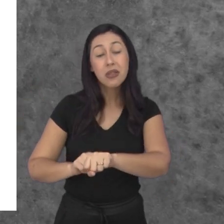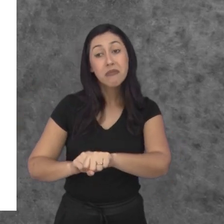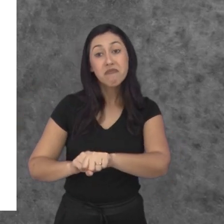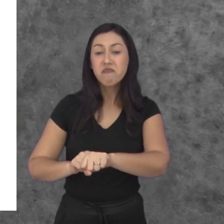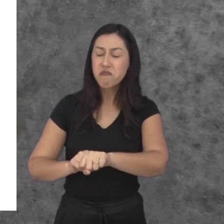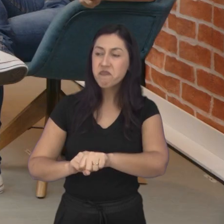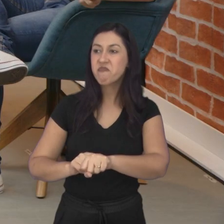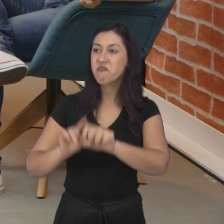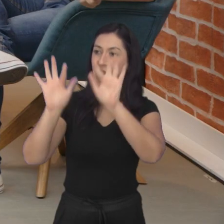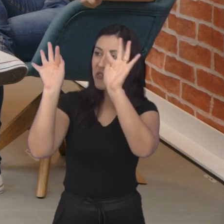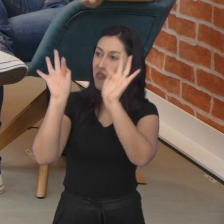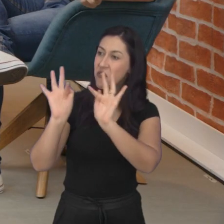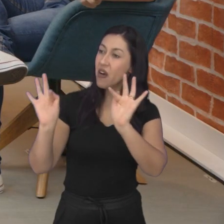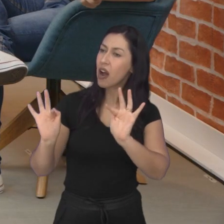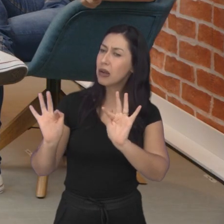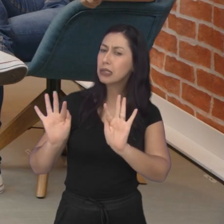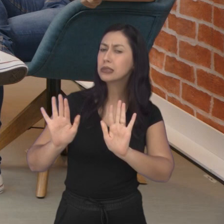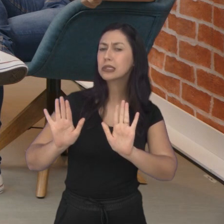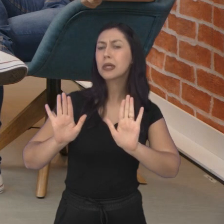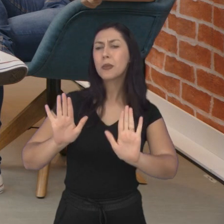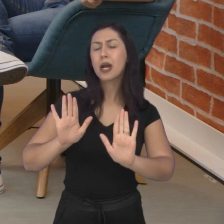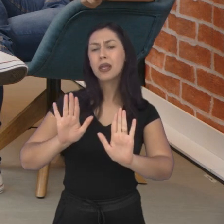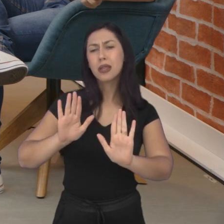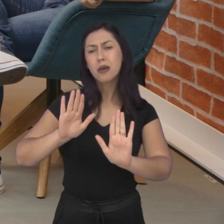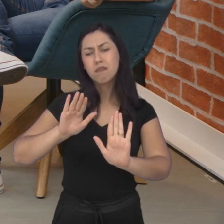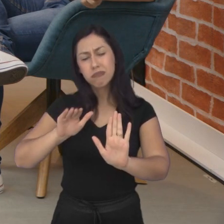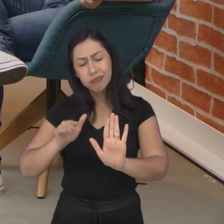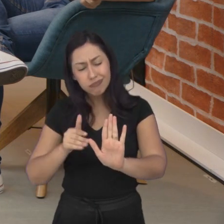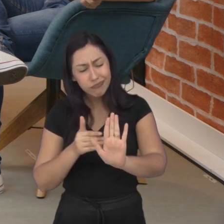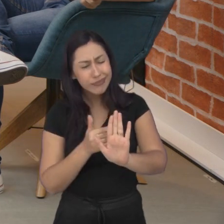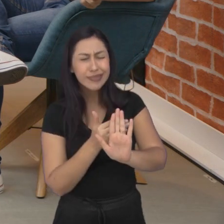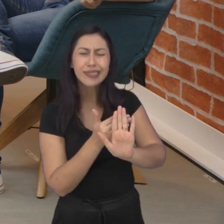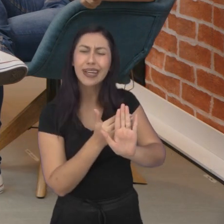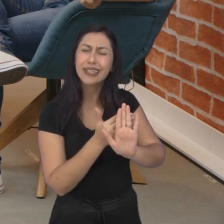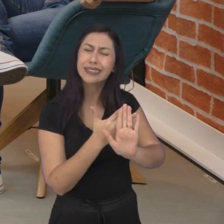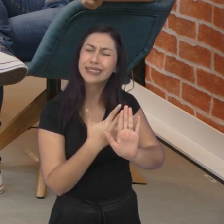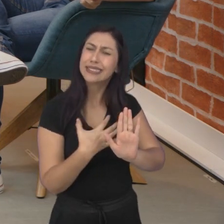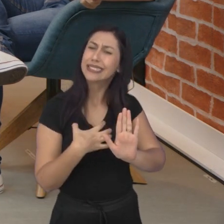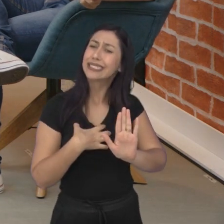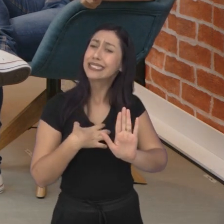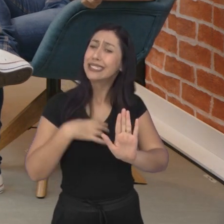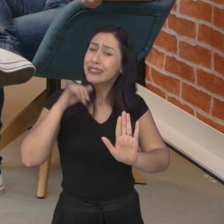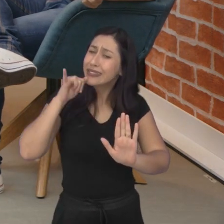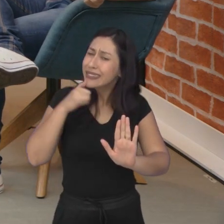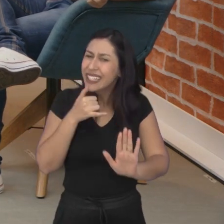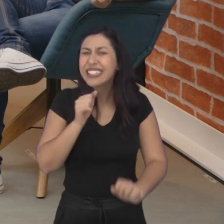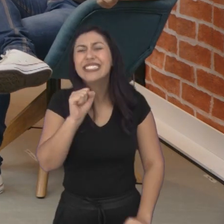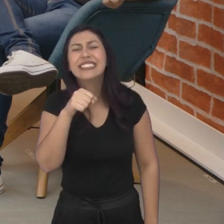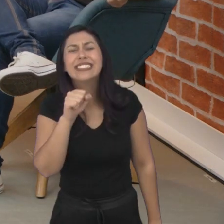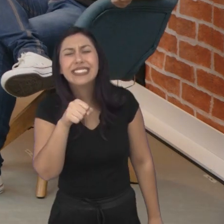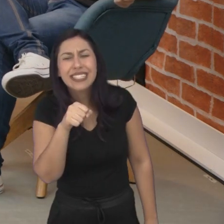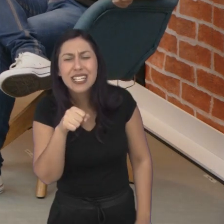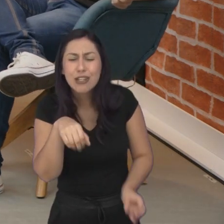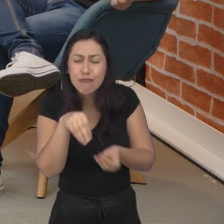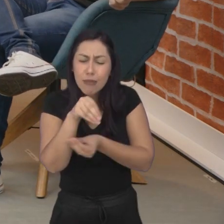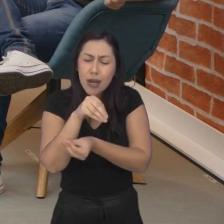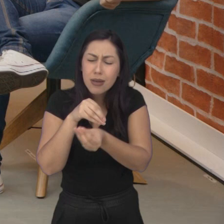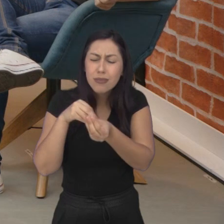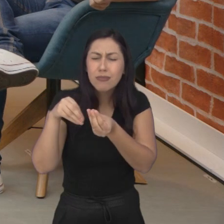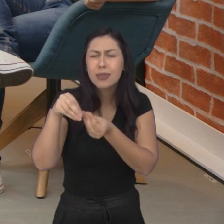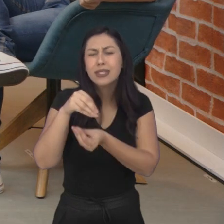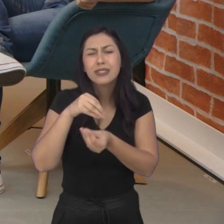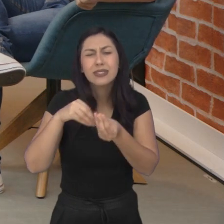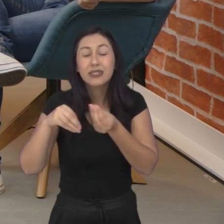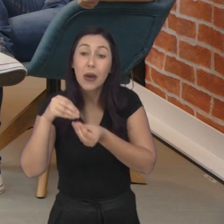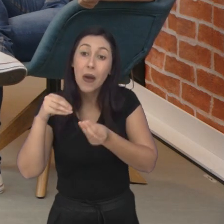tido como feliz, né? Isso que eu acho muito interessante, mas você tem uma pitadinha de melancolia. Isso,